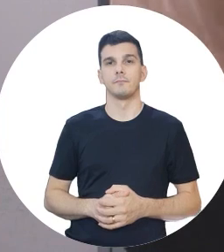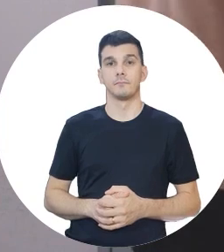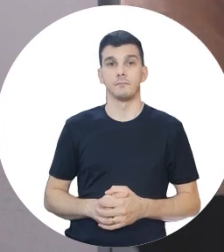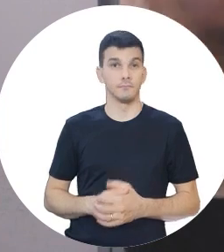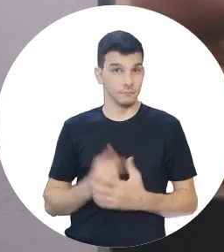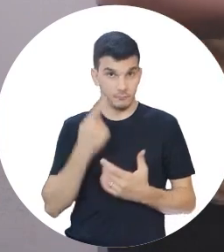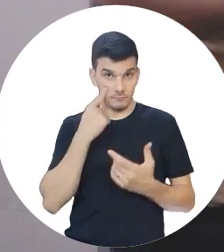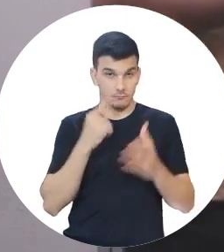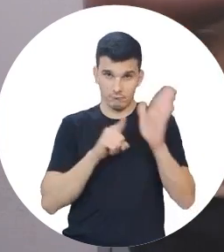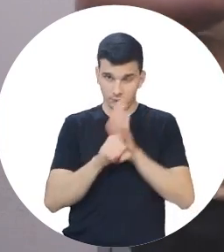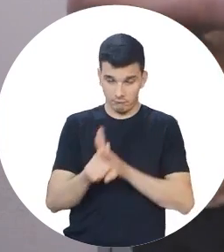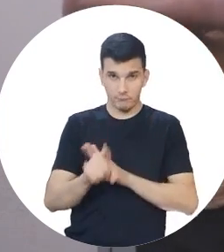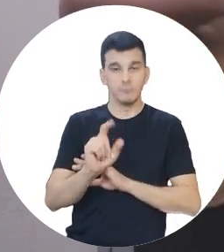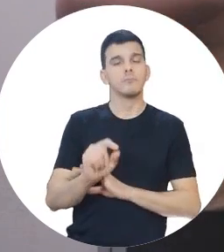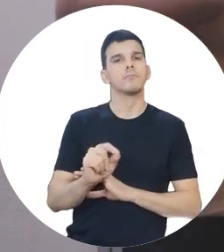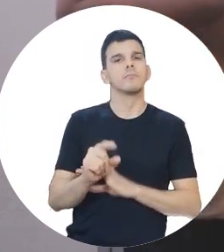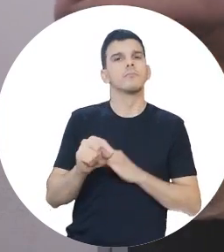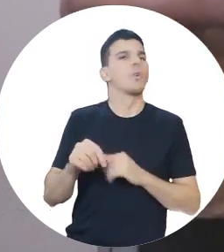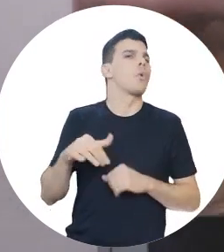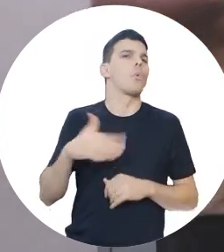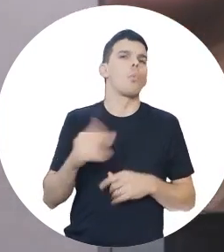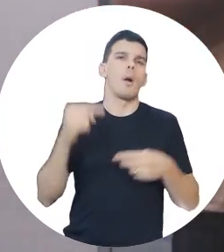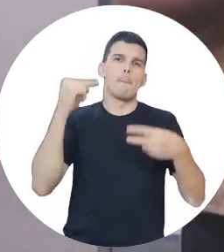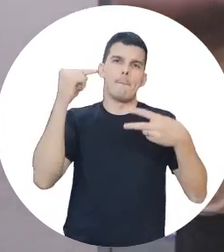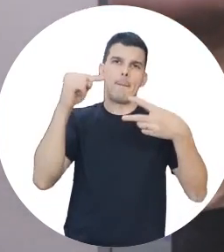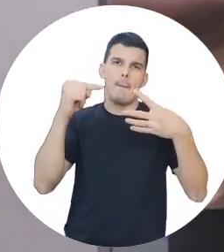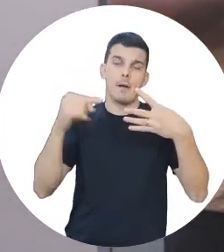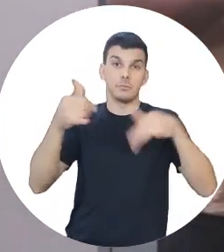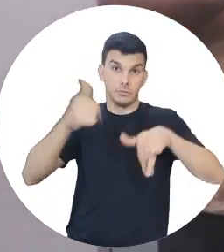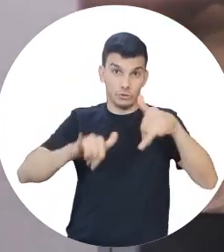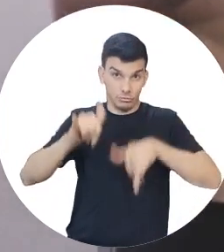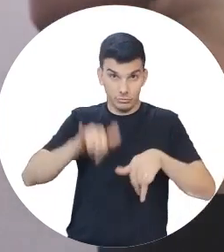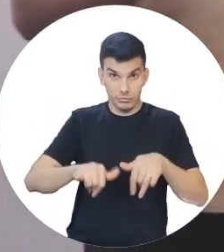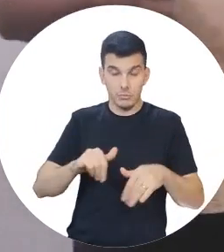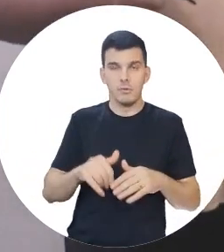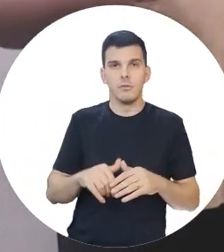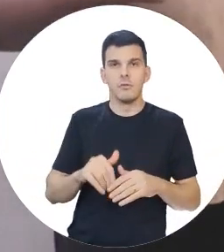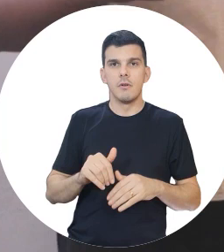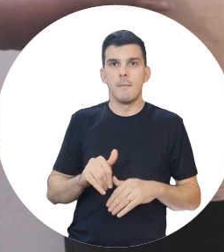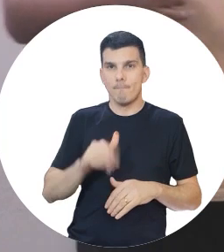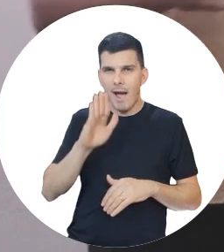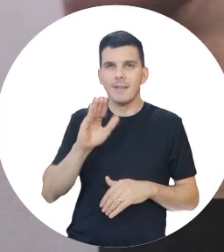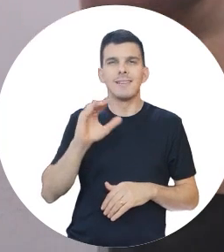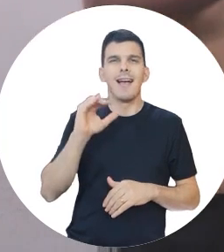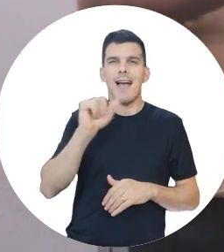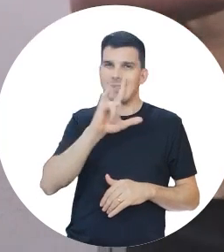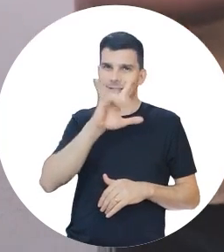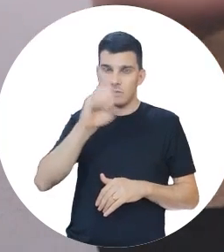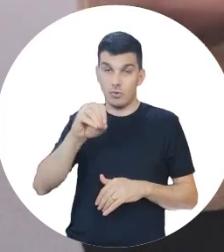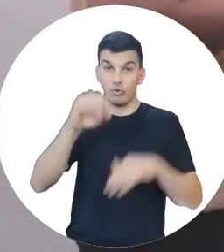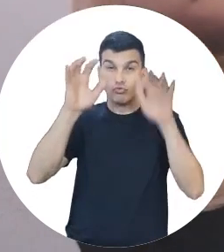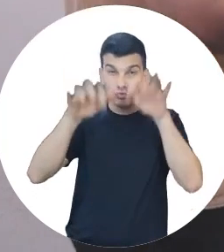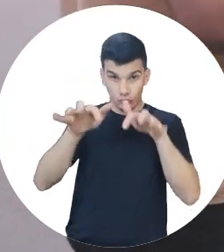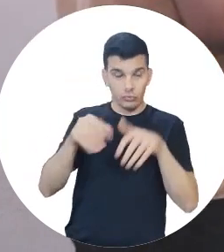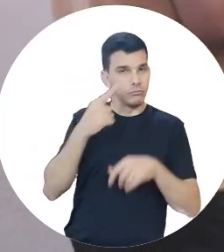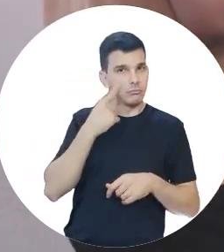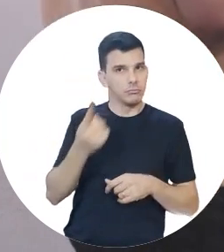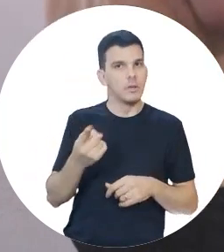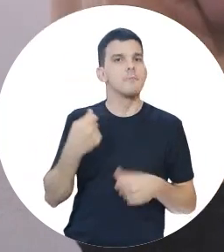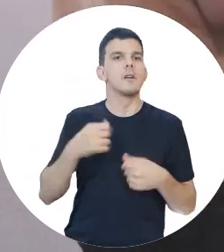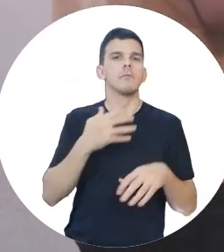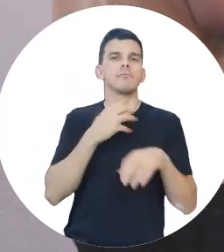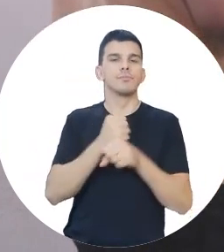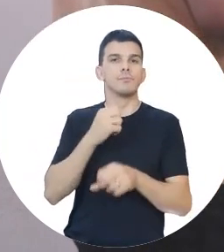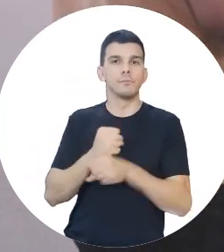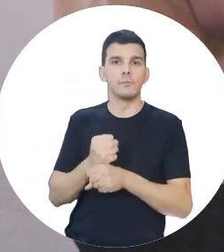H2SO4. Ele basicamente pergunta, pessoal, qual dessas substâncias dá o maior caráter ácido para a chuva ácida.